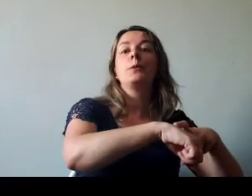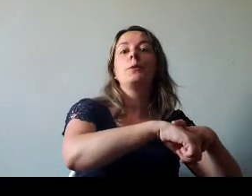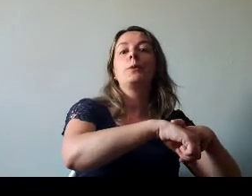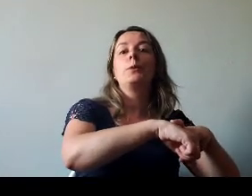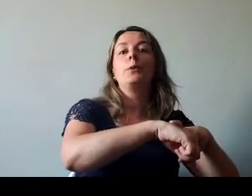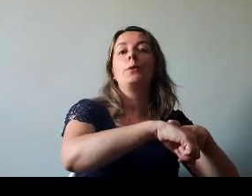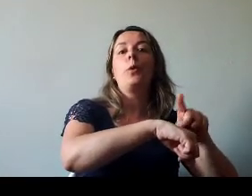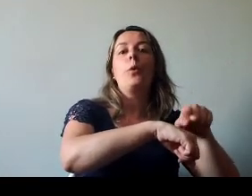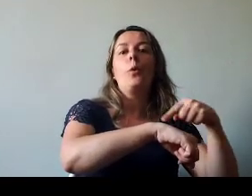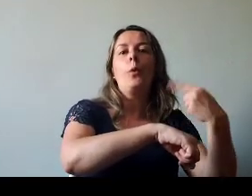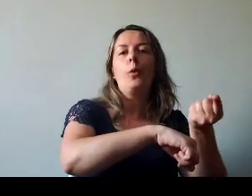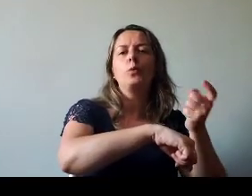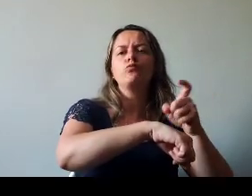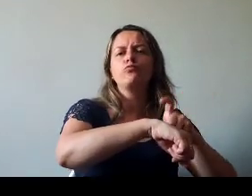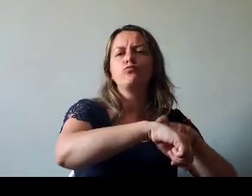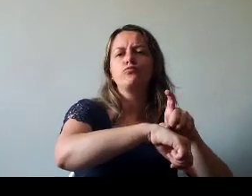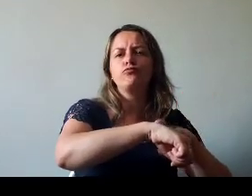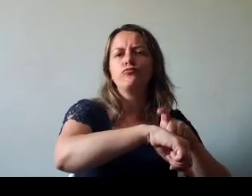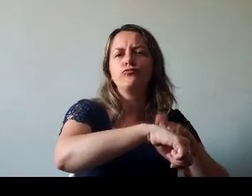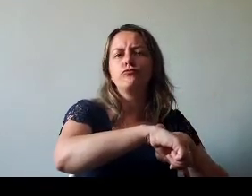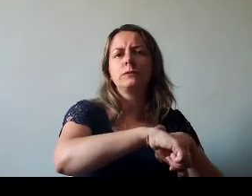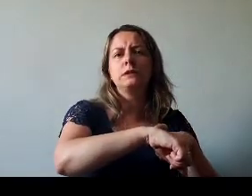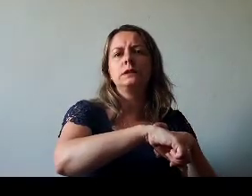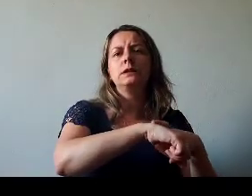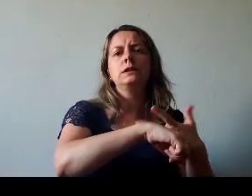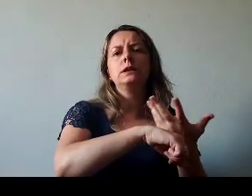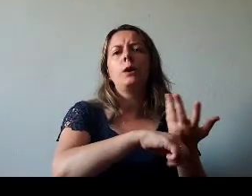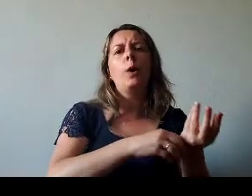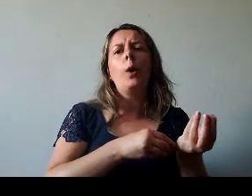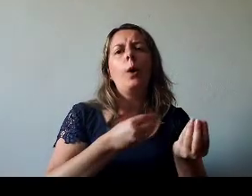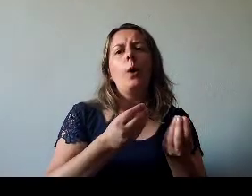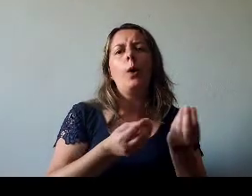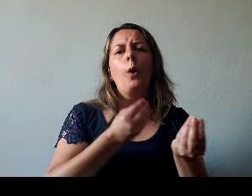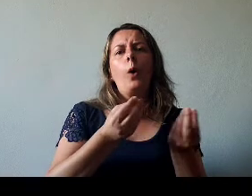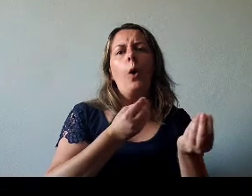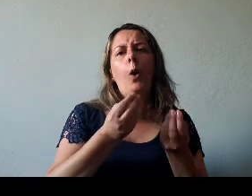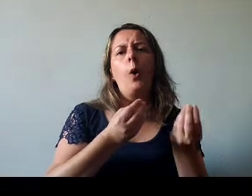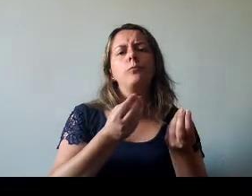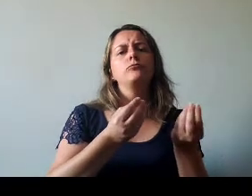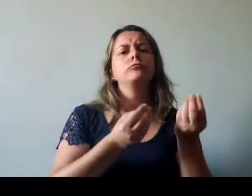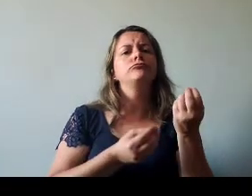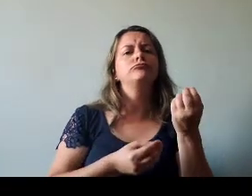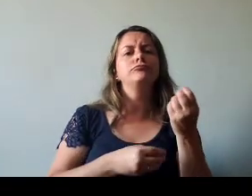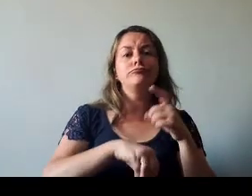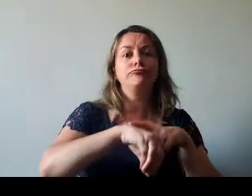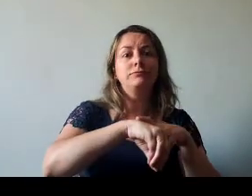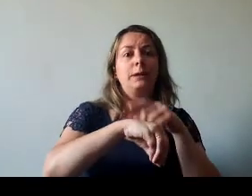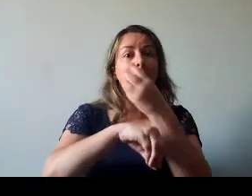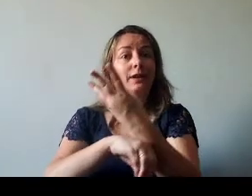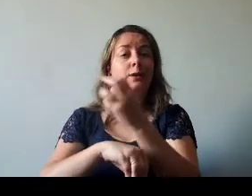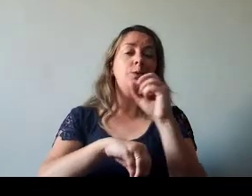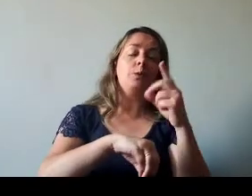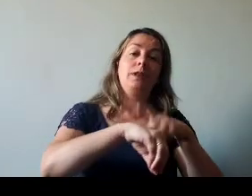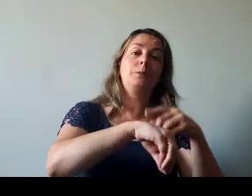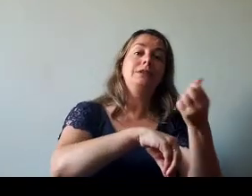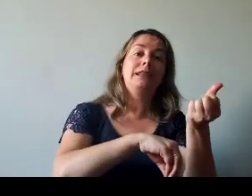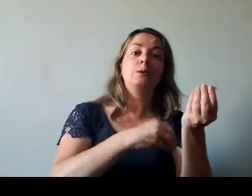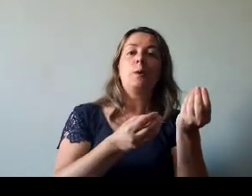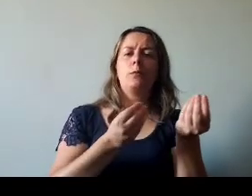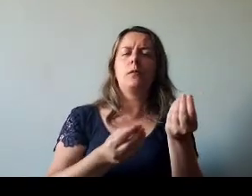é 3 metros por segundo quadrado, olha o que vai acontecer, né? A velocidade vai